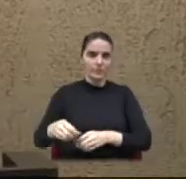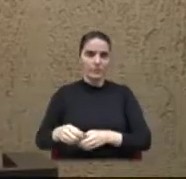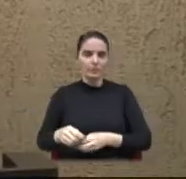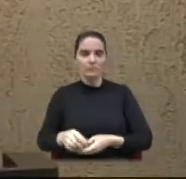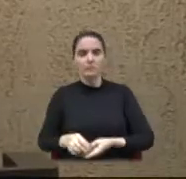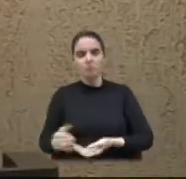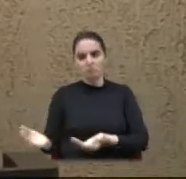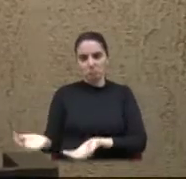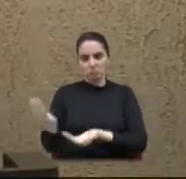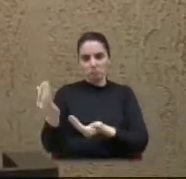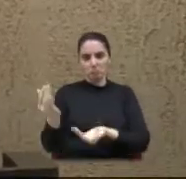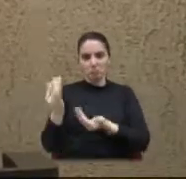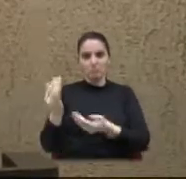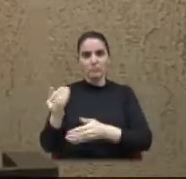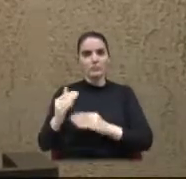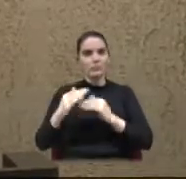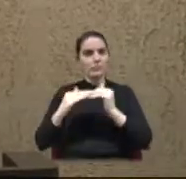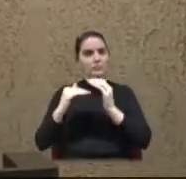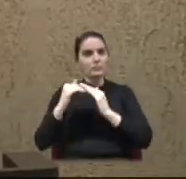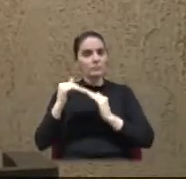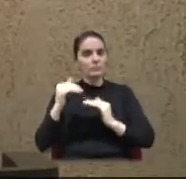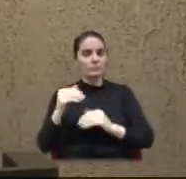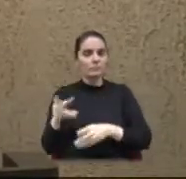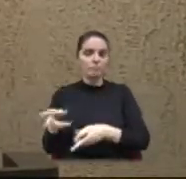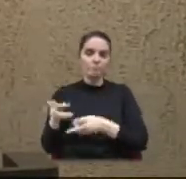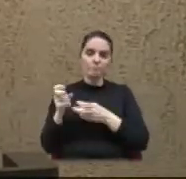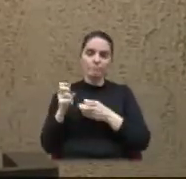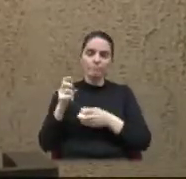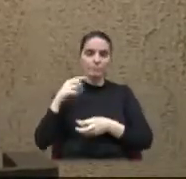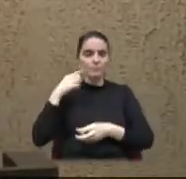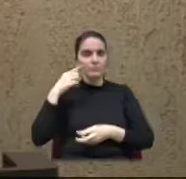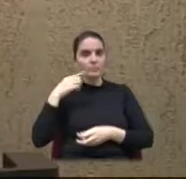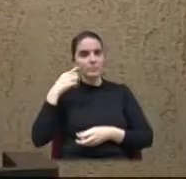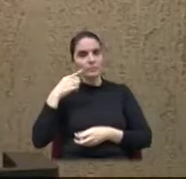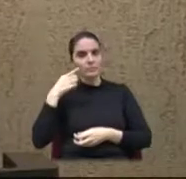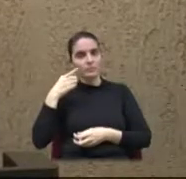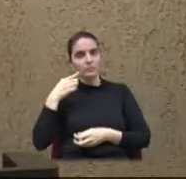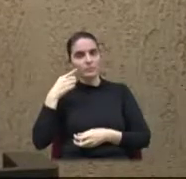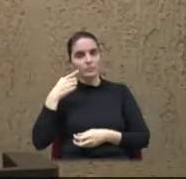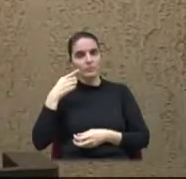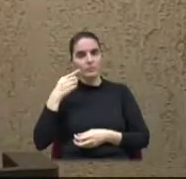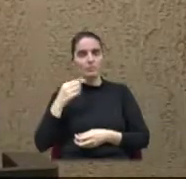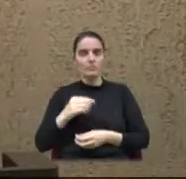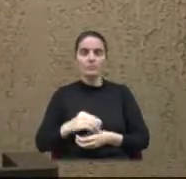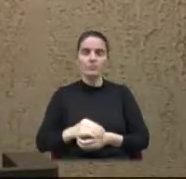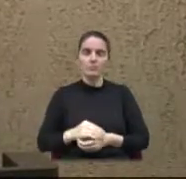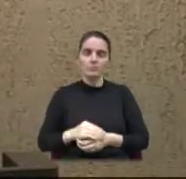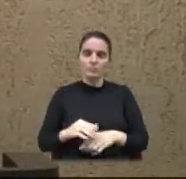diversos profissionais, verifiquei que os advogados, essa classe de trabalhadores que